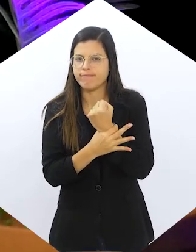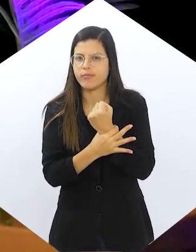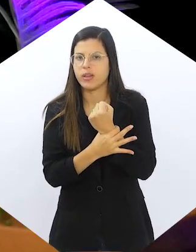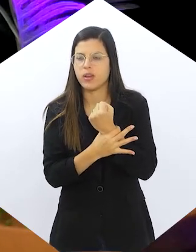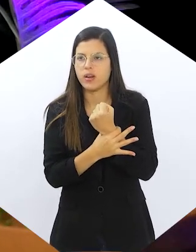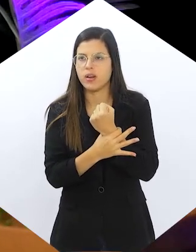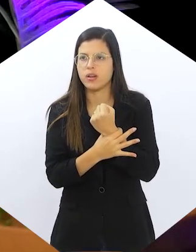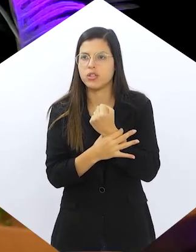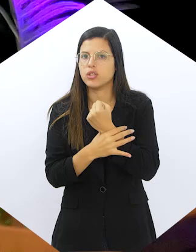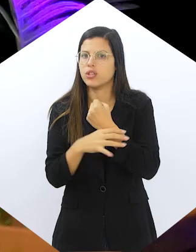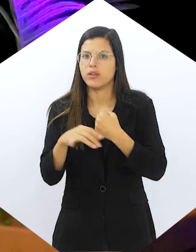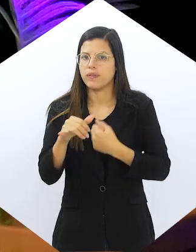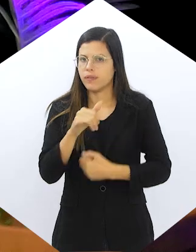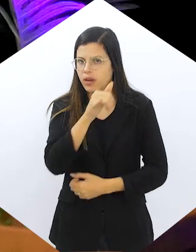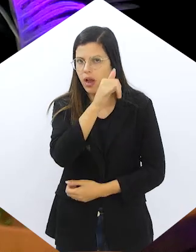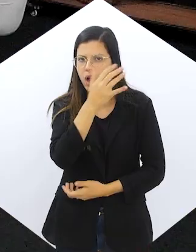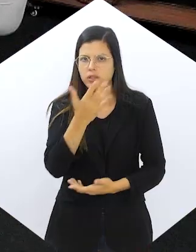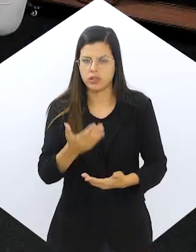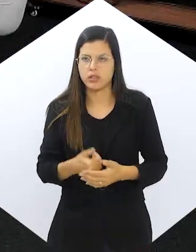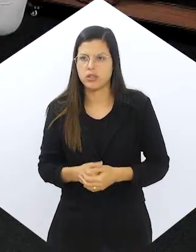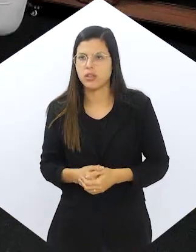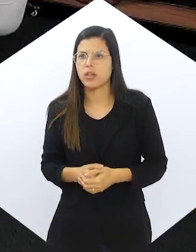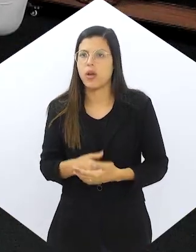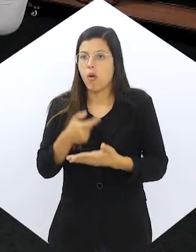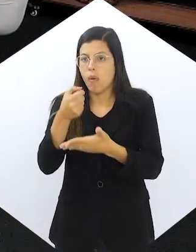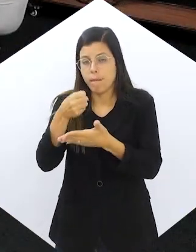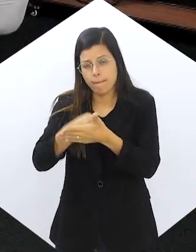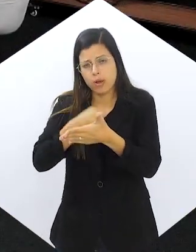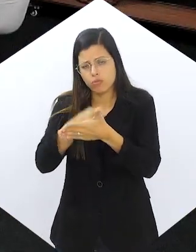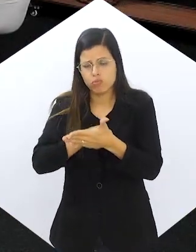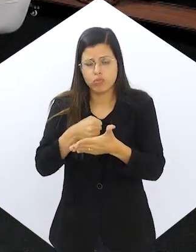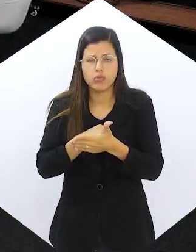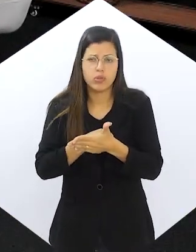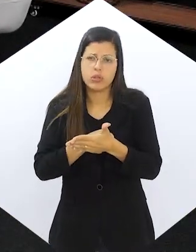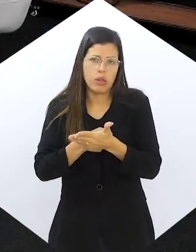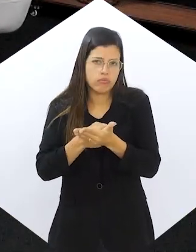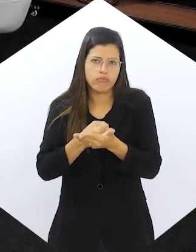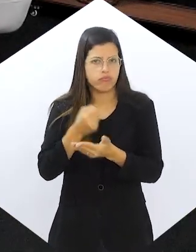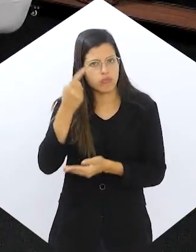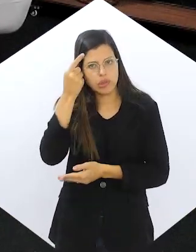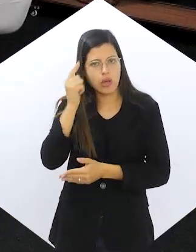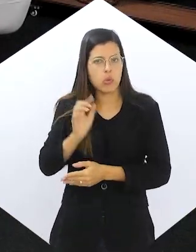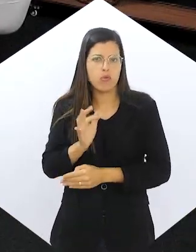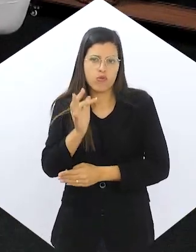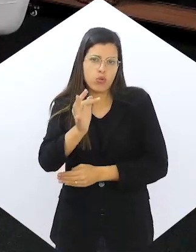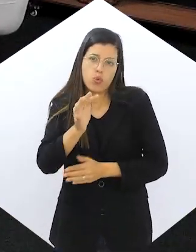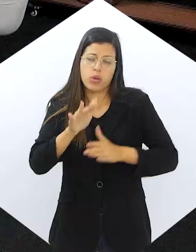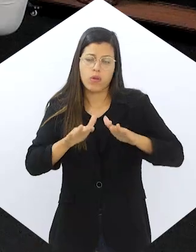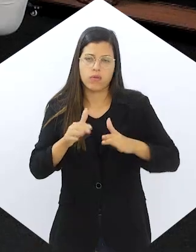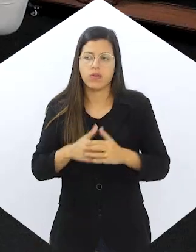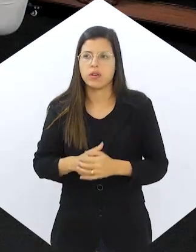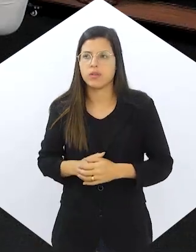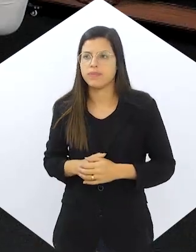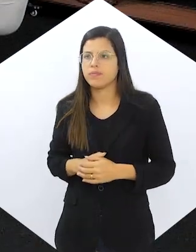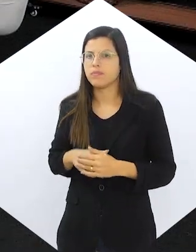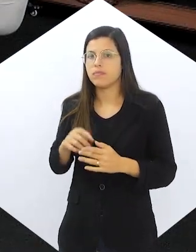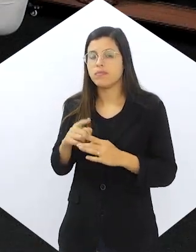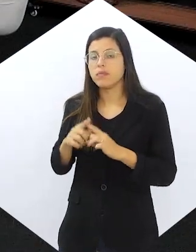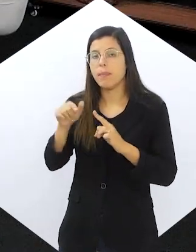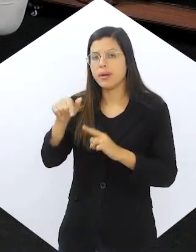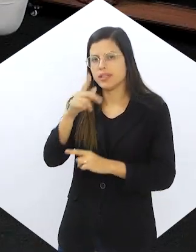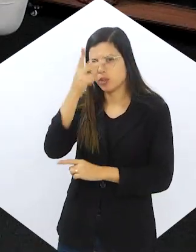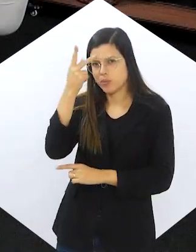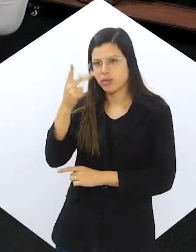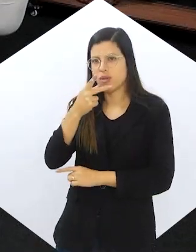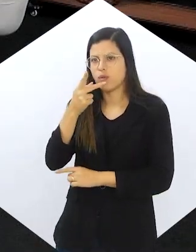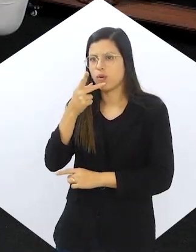garante que viaje. E é uma luta até, porque mais para frente, quem sabe... Sim. Não, mas essas pessoas que você citou,